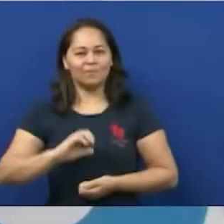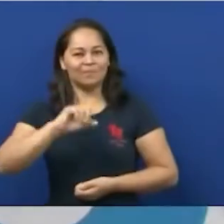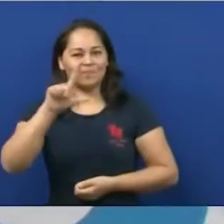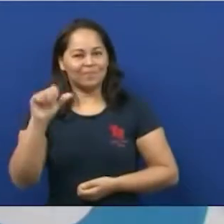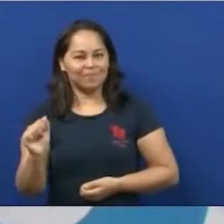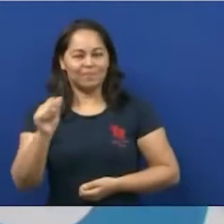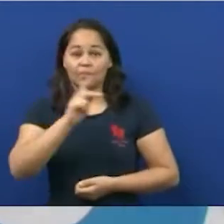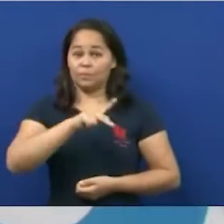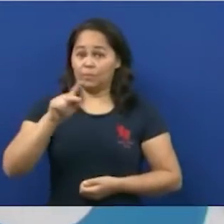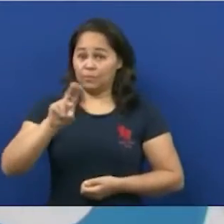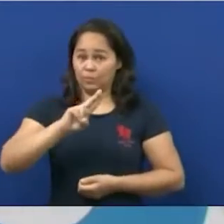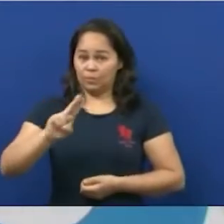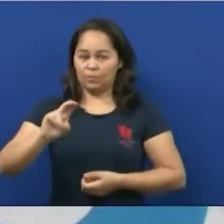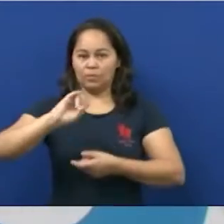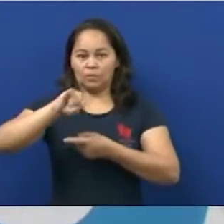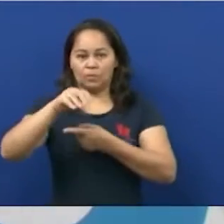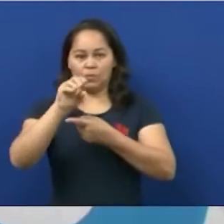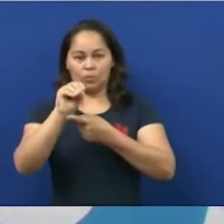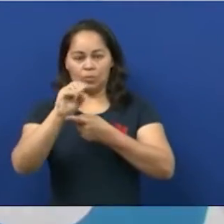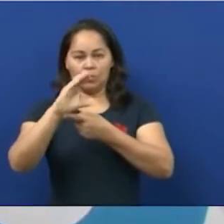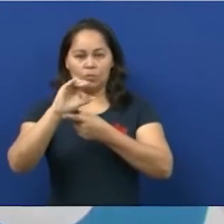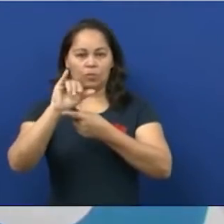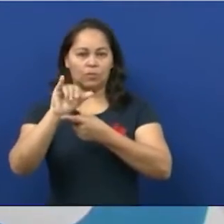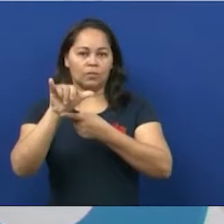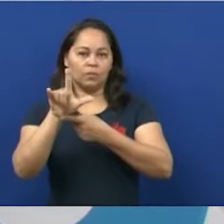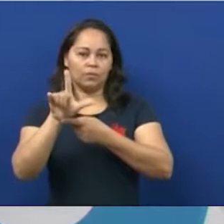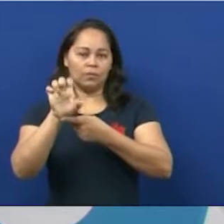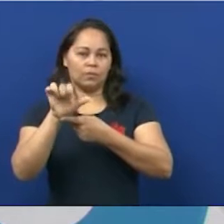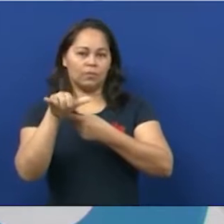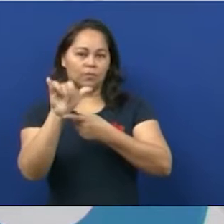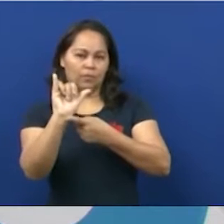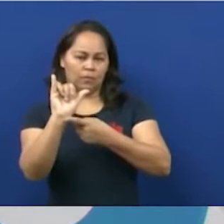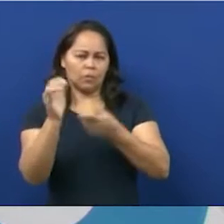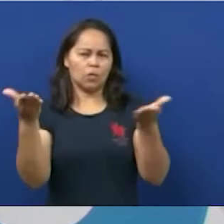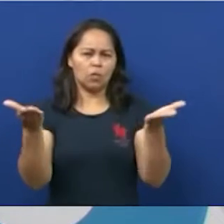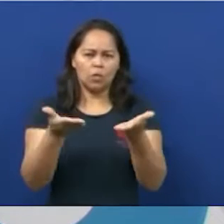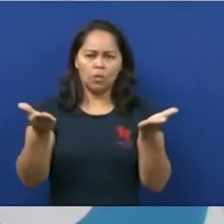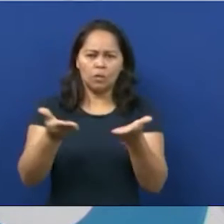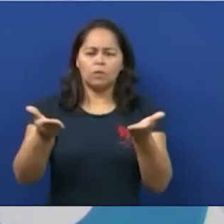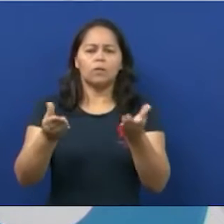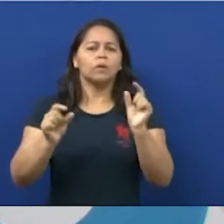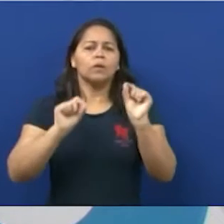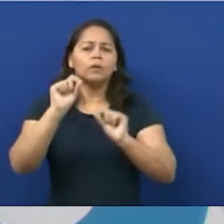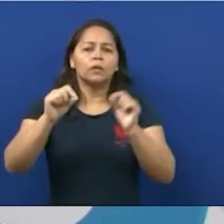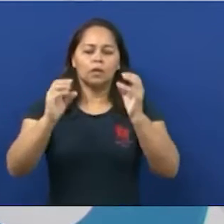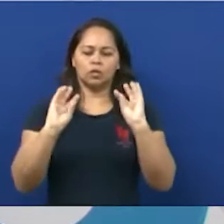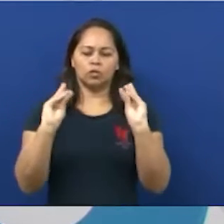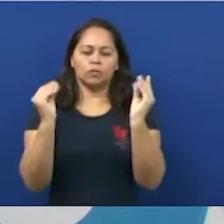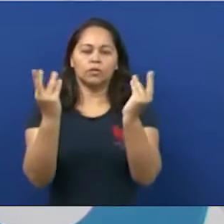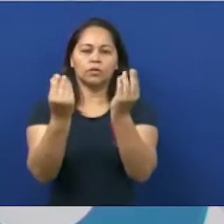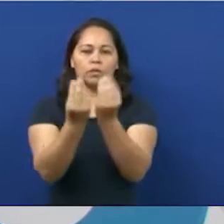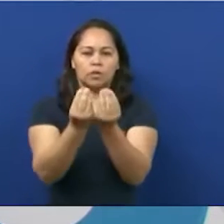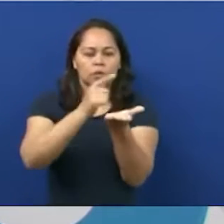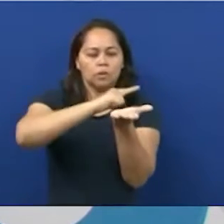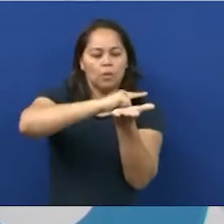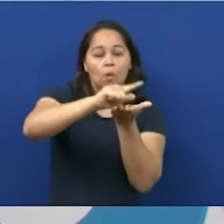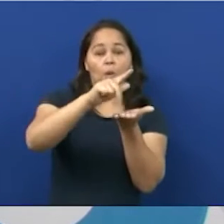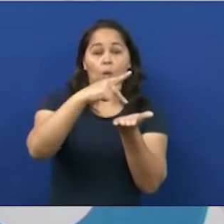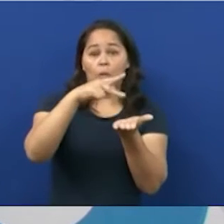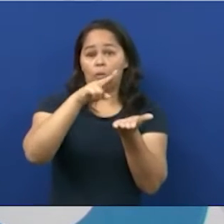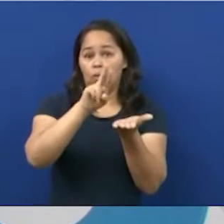Olá, eu sou o professor Jocilei e hoje nós vamos falar sobre substâncias puras e misturas. Na natureza existe uma infinidade